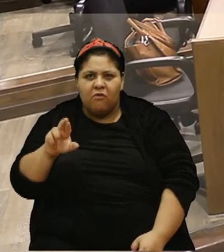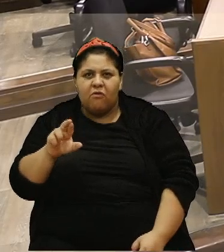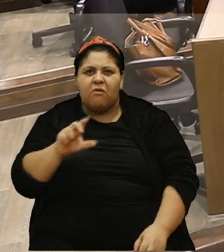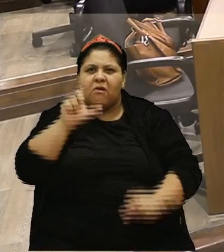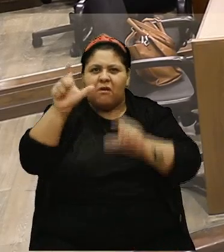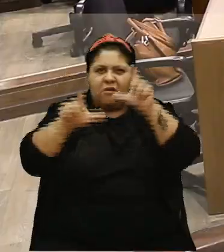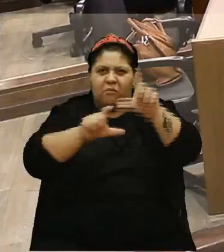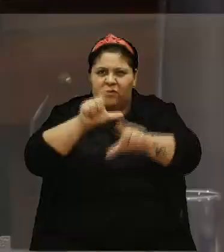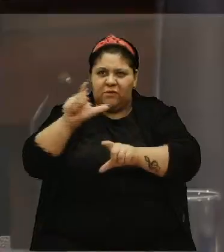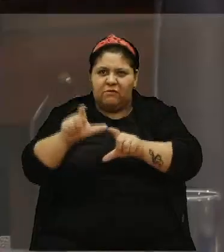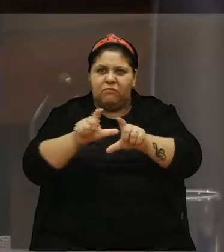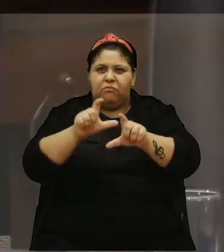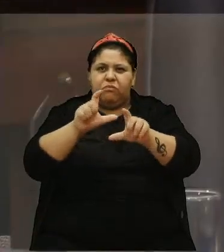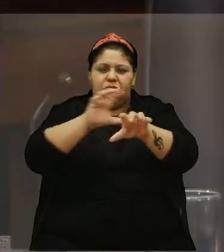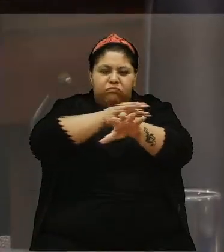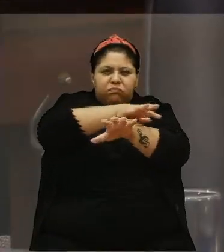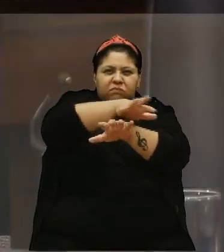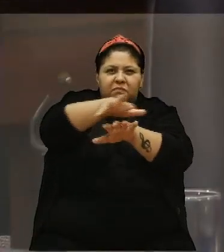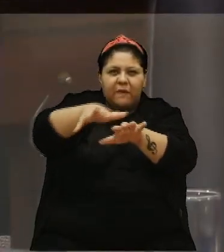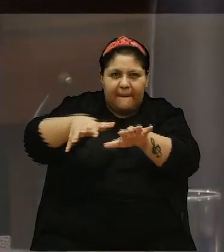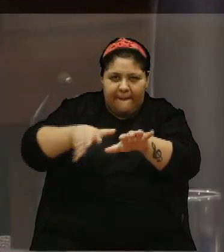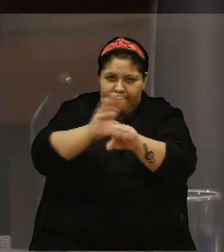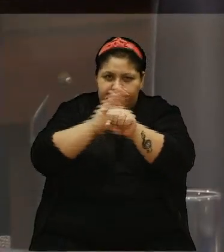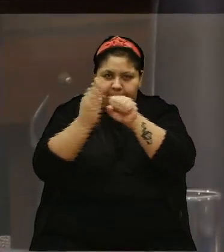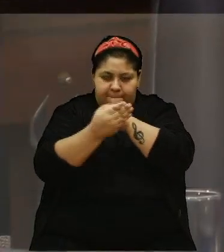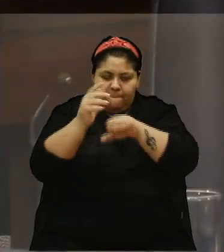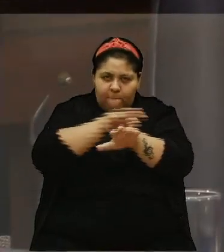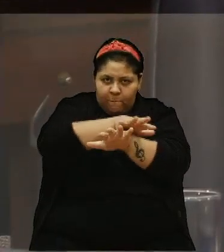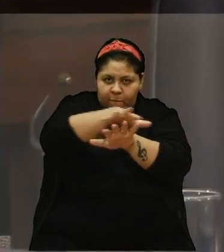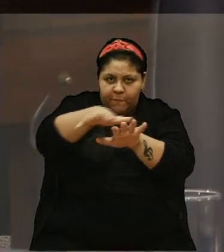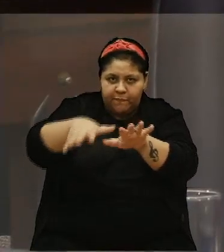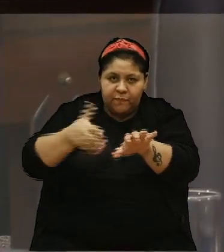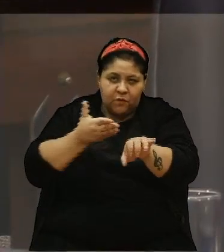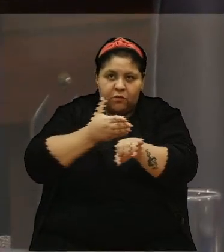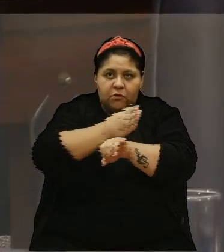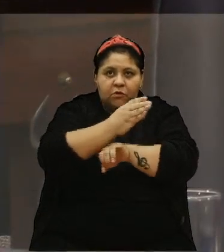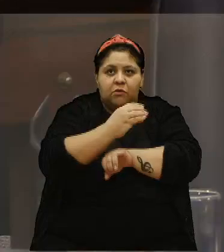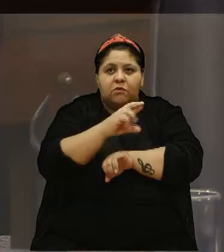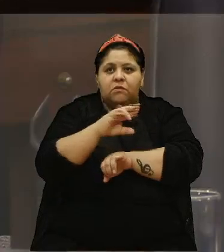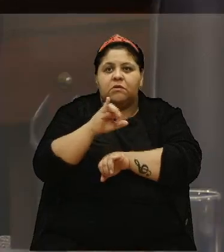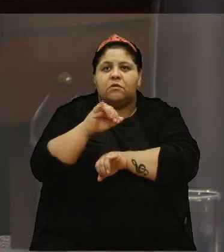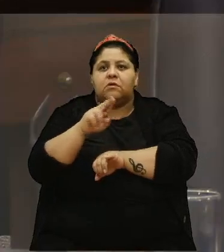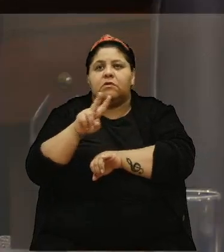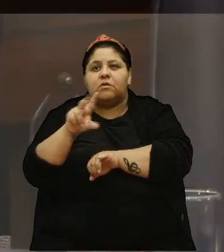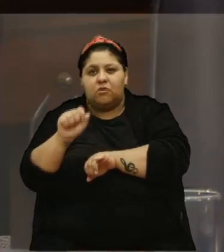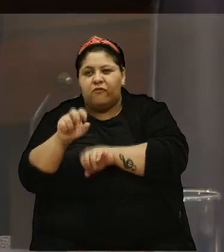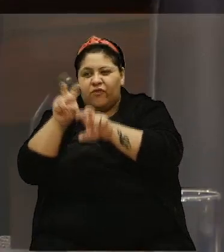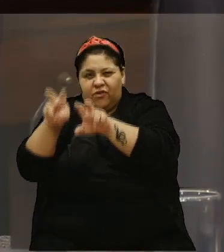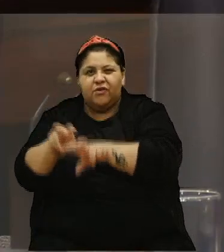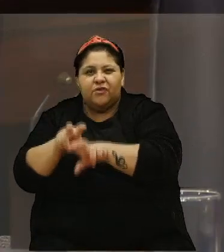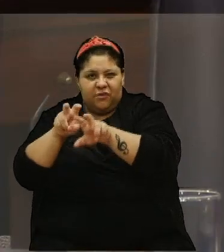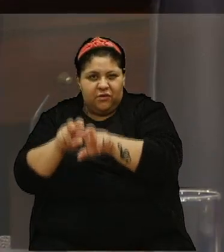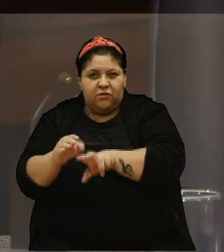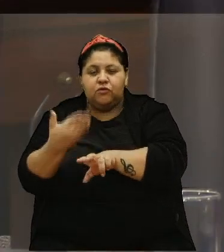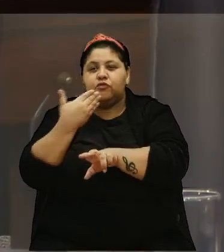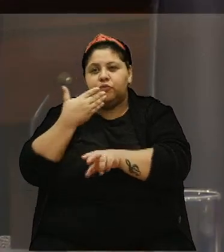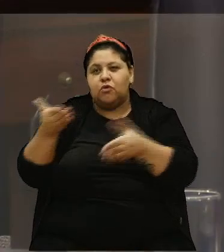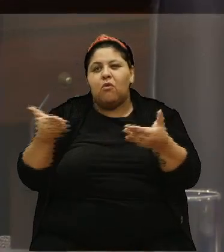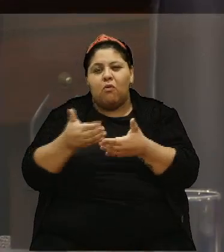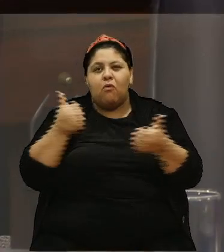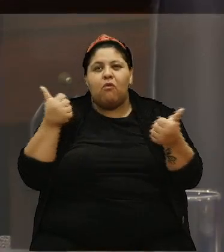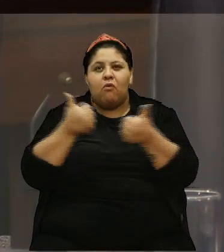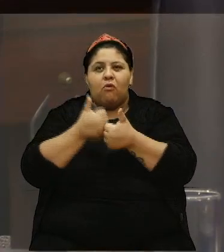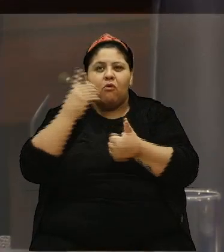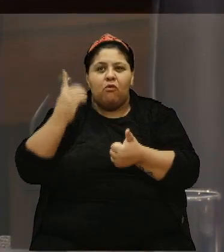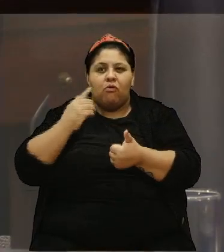das Hortênsias, Serrano, ali no acesso à Criúva, Vila Seca, né, nos solicitaram, e hoje, juntamente com o